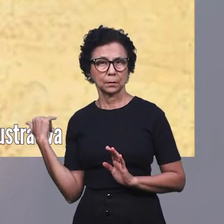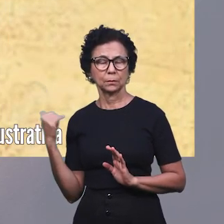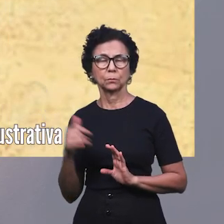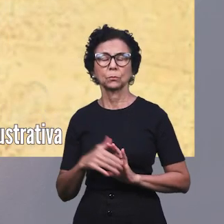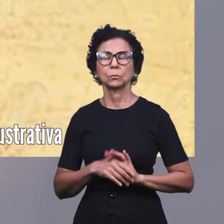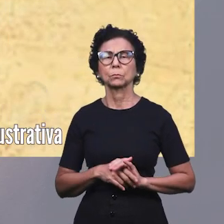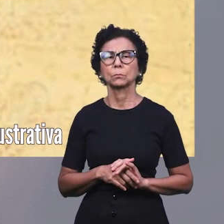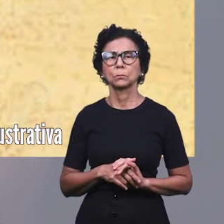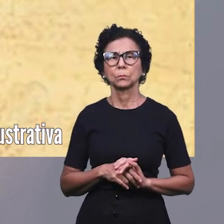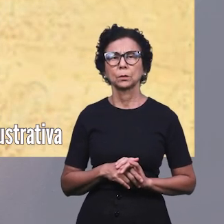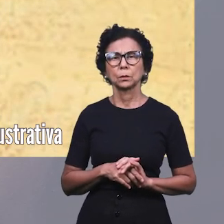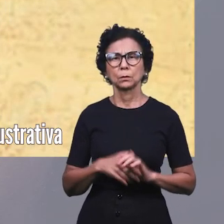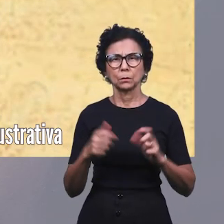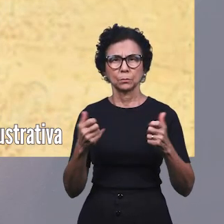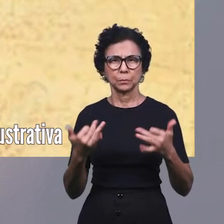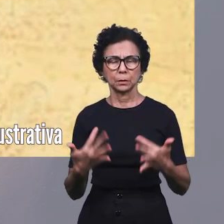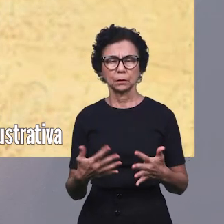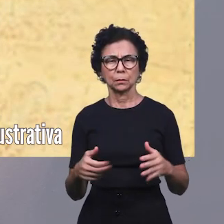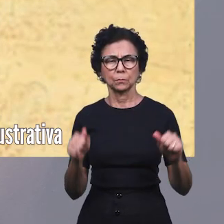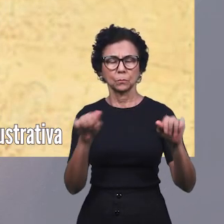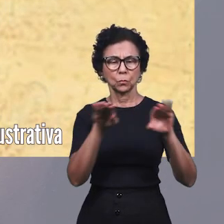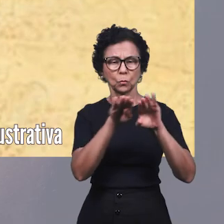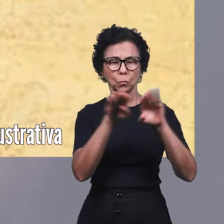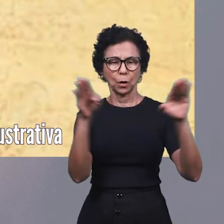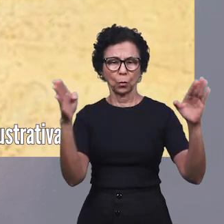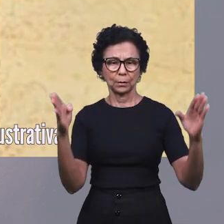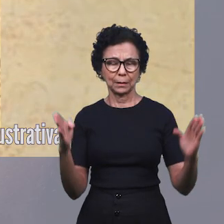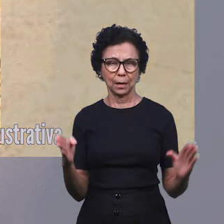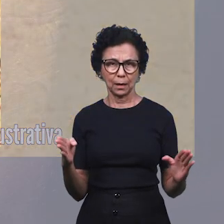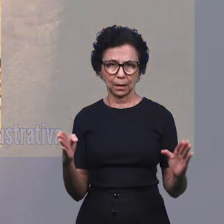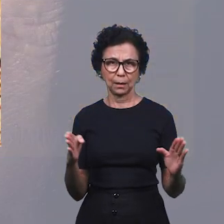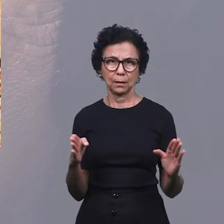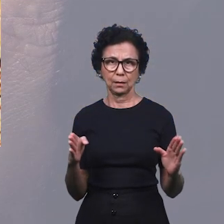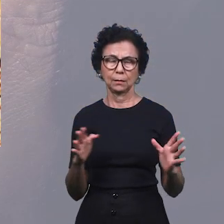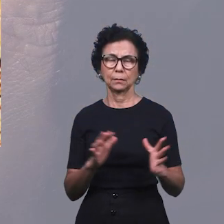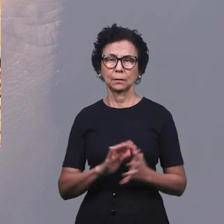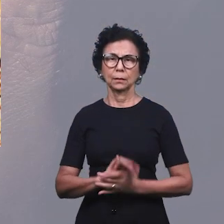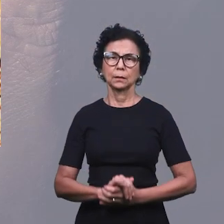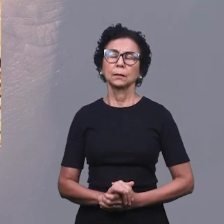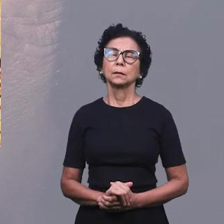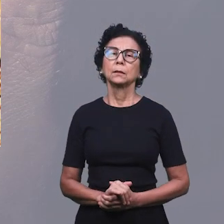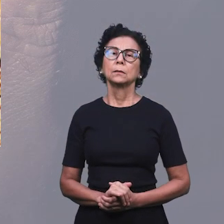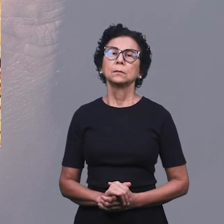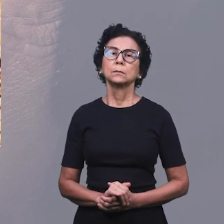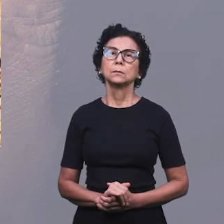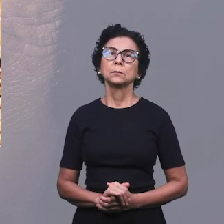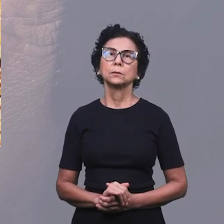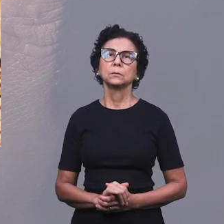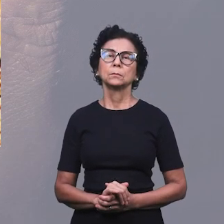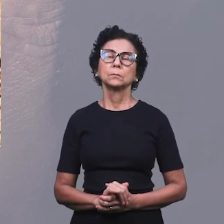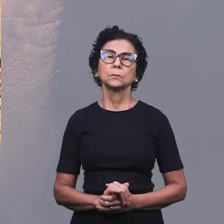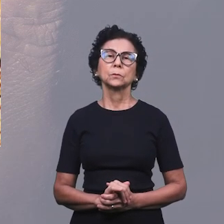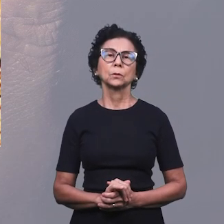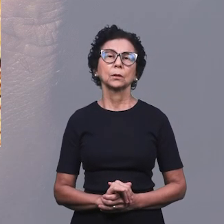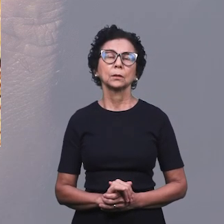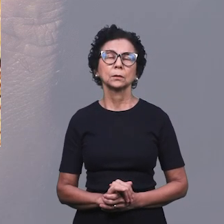ao altar do holocausto, nós estávamos nos referindo a um momento do culto levítico,